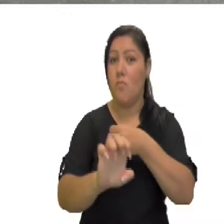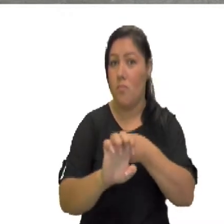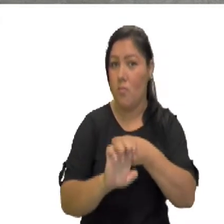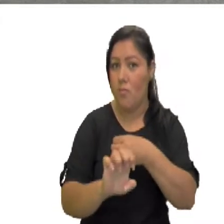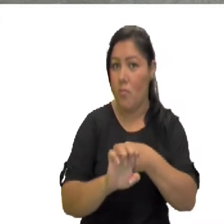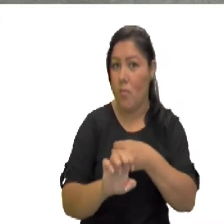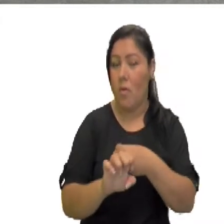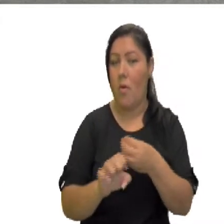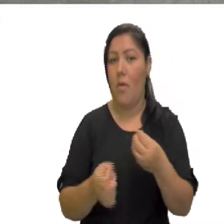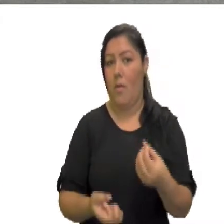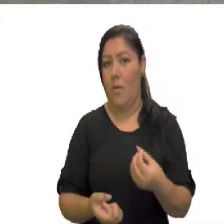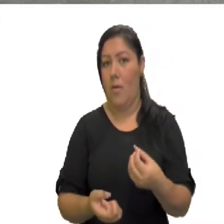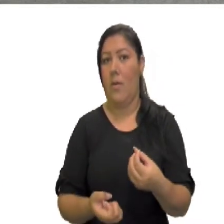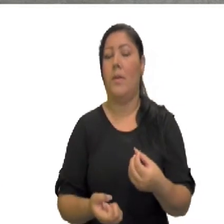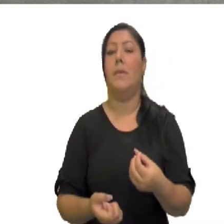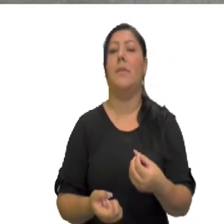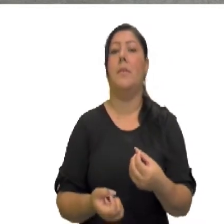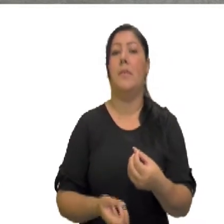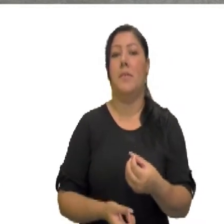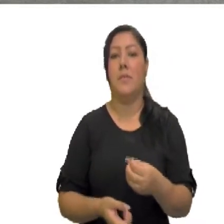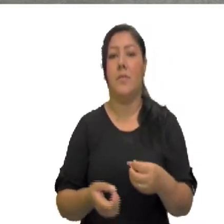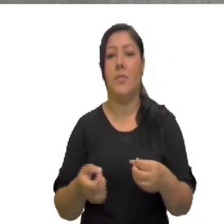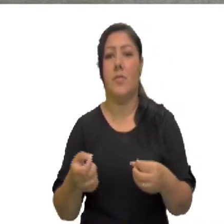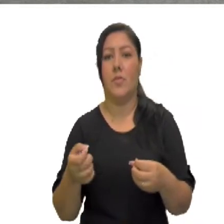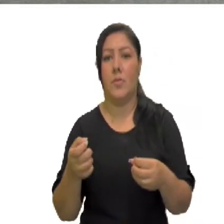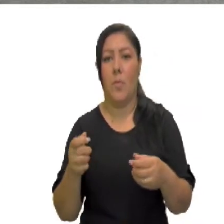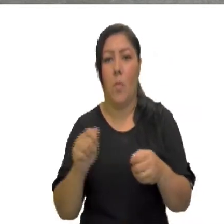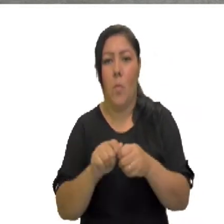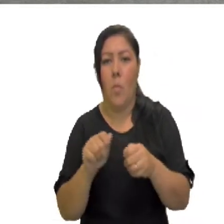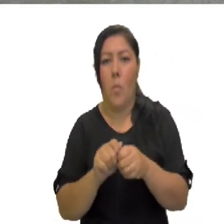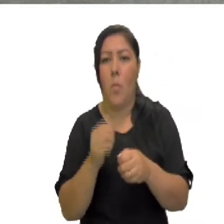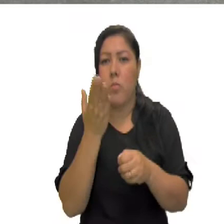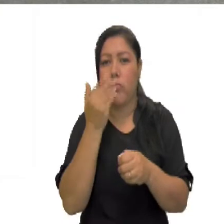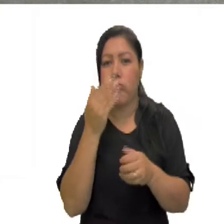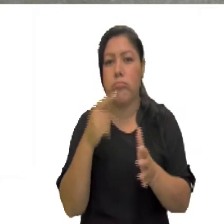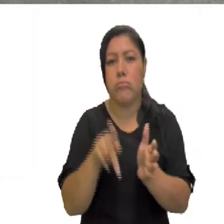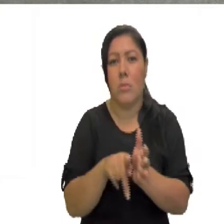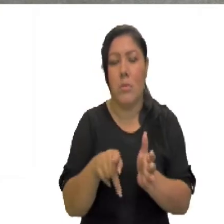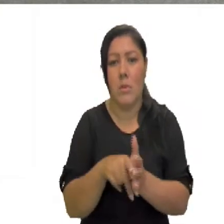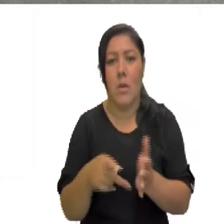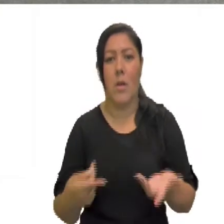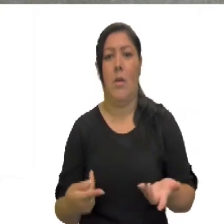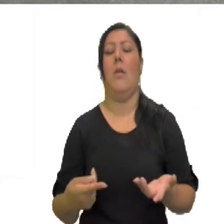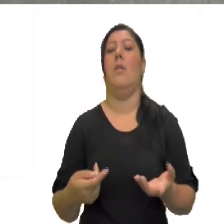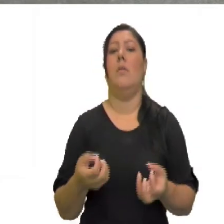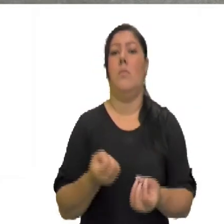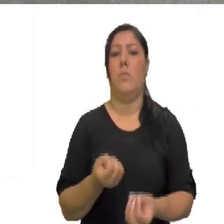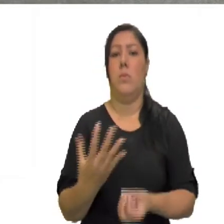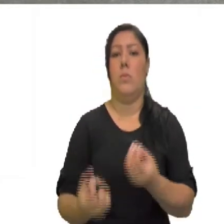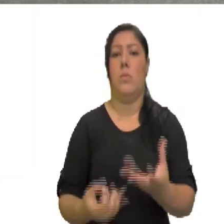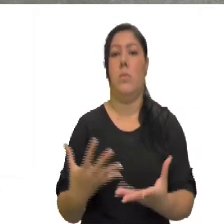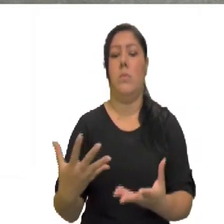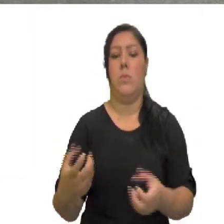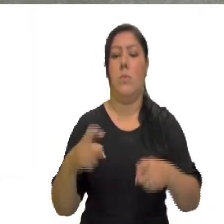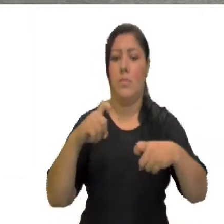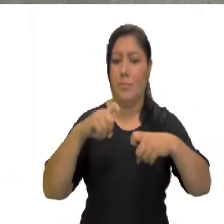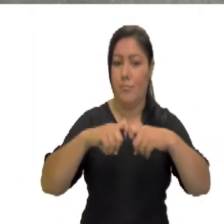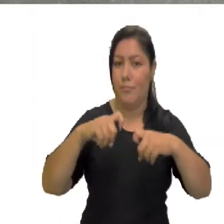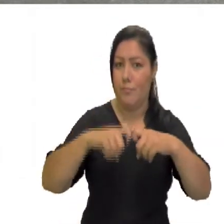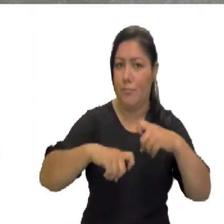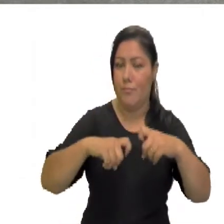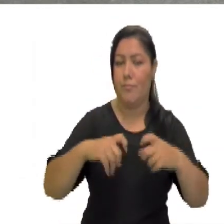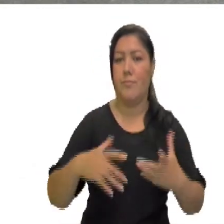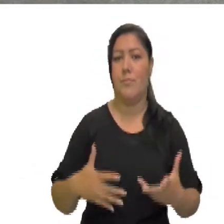é heterotrófico, ele tem uma reprodução sexuada, ele